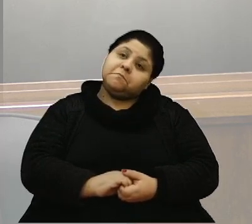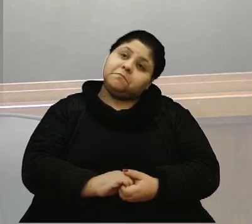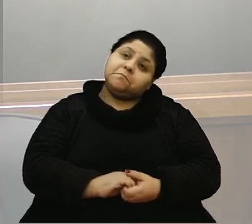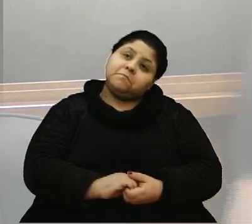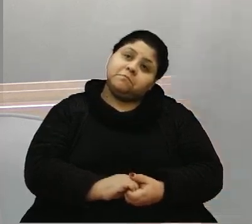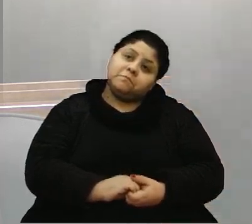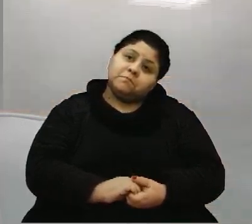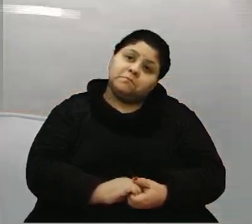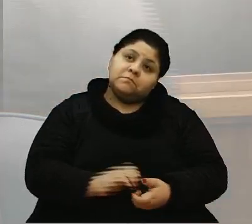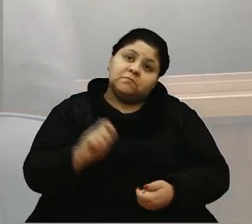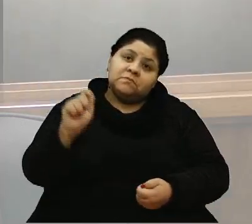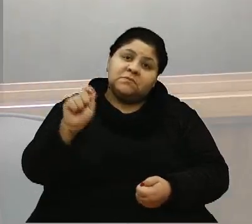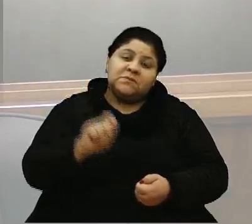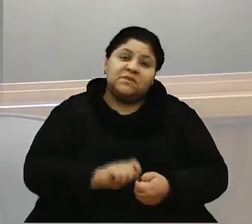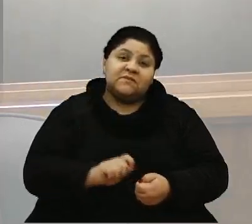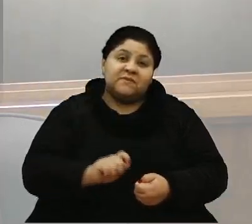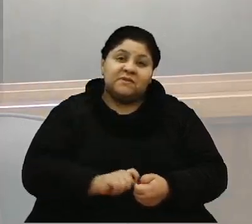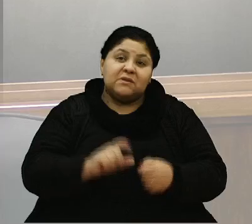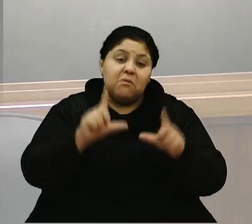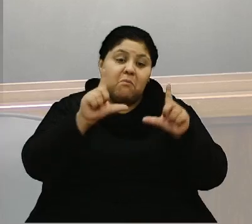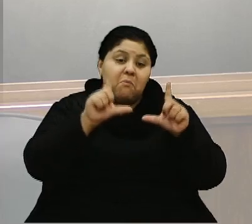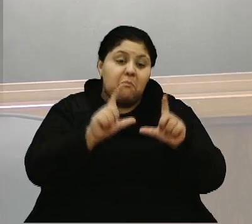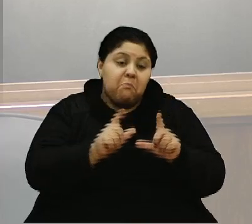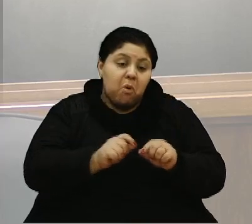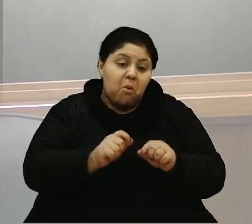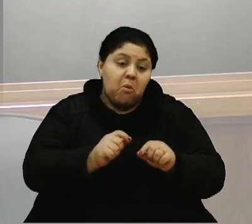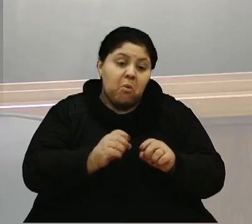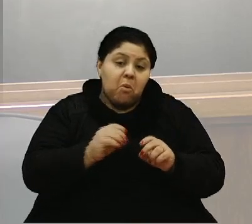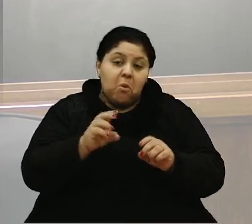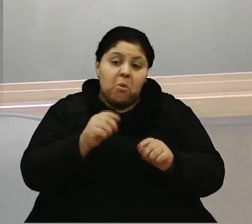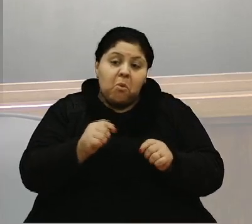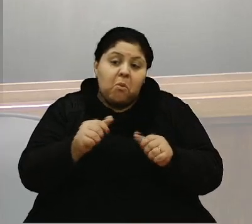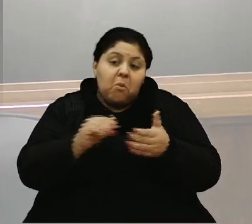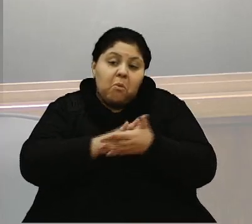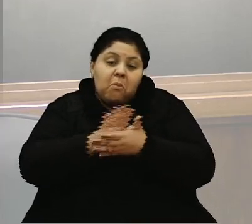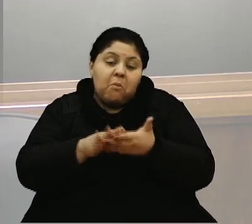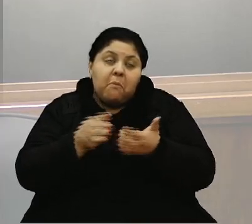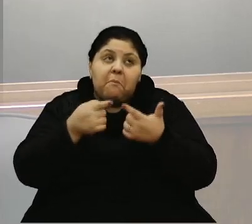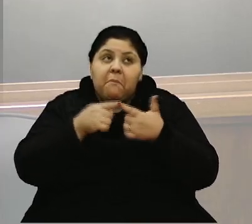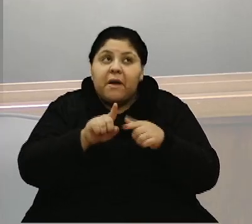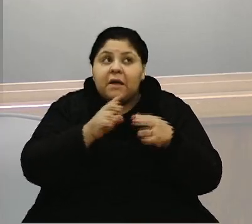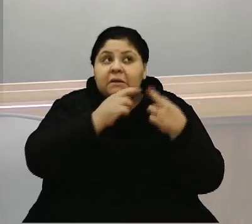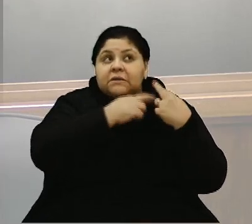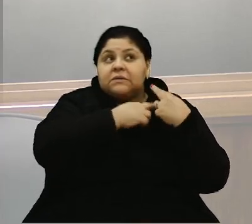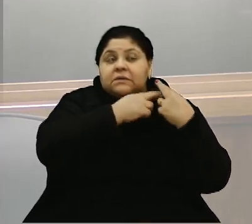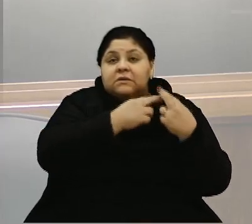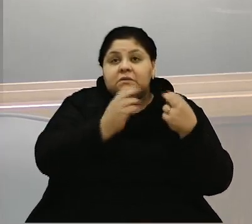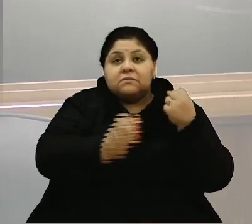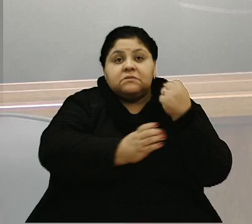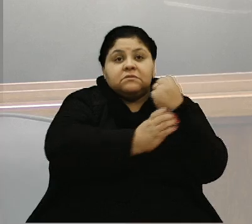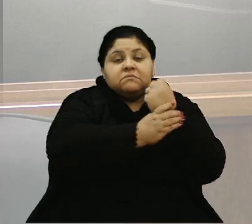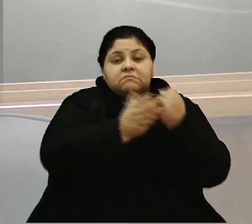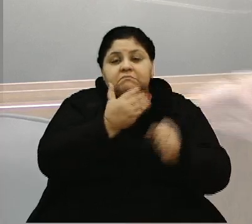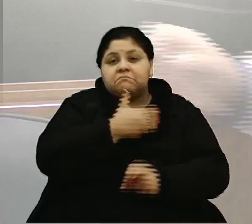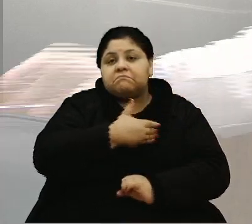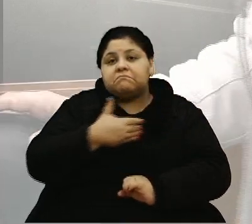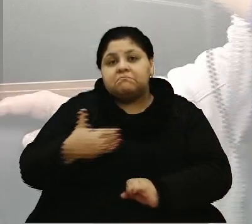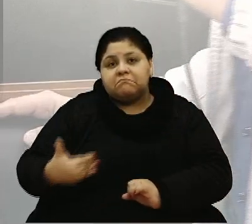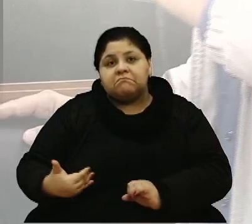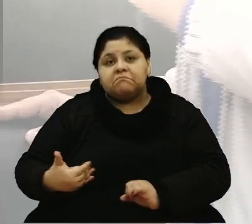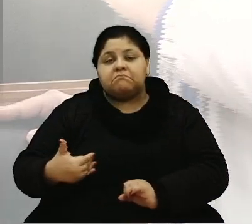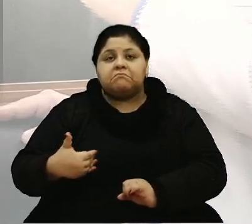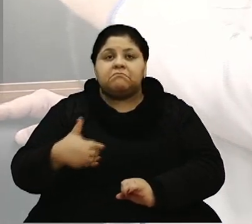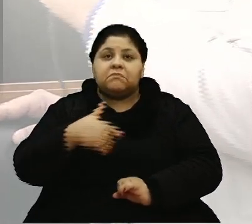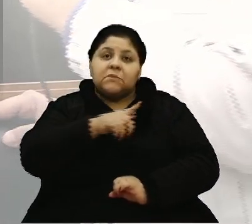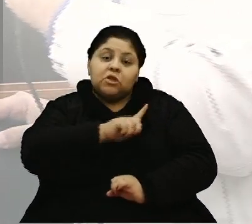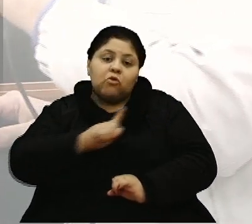Se faz pouco ou quase nada. Mas a responsabilidade da segurança pública é do governo